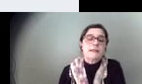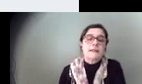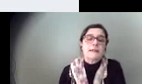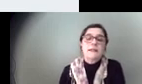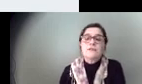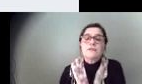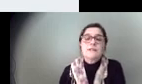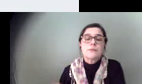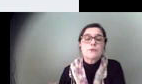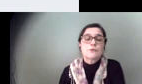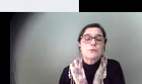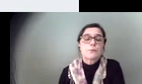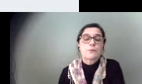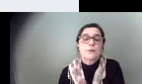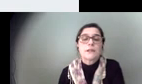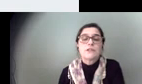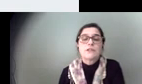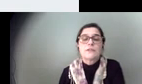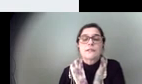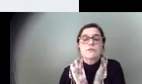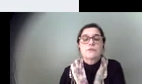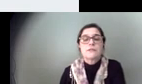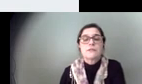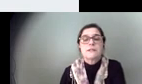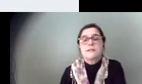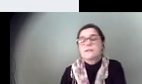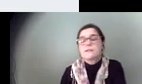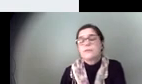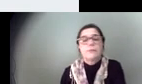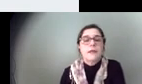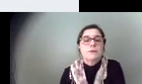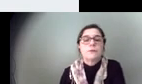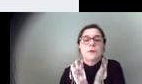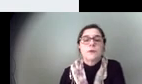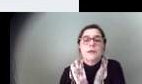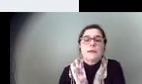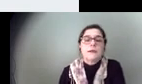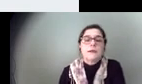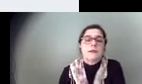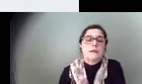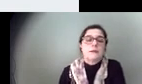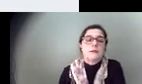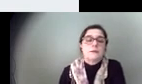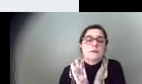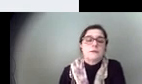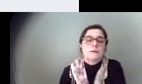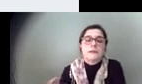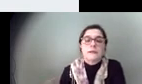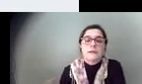intervenções, né? E aí nós fizemos uma grande reflexão sobre esse desenvolvimento